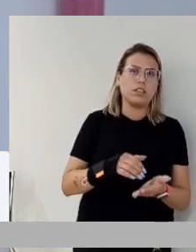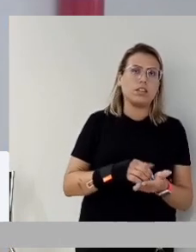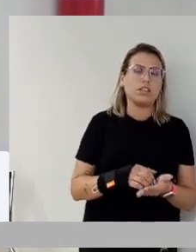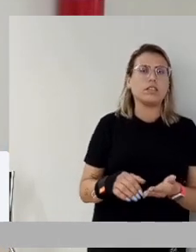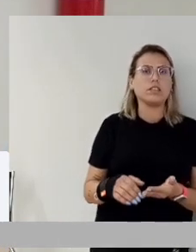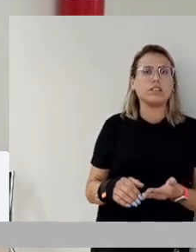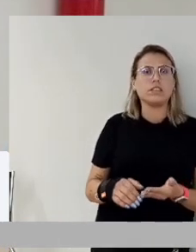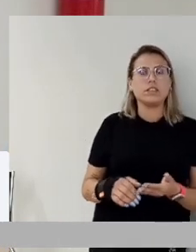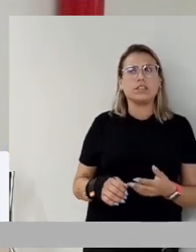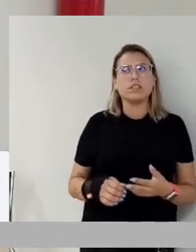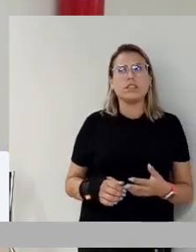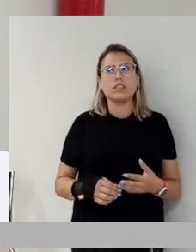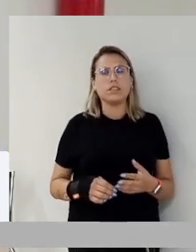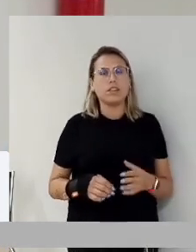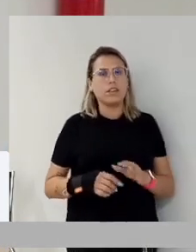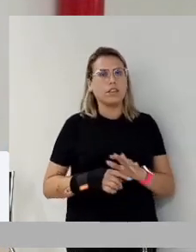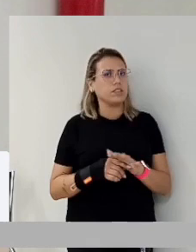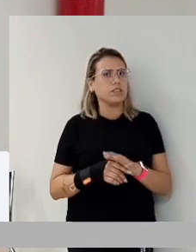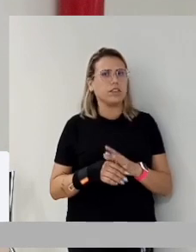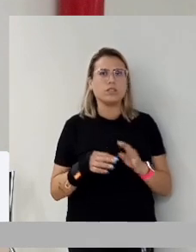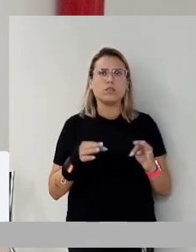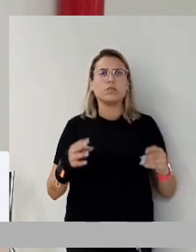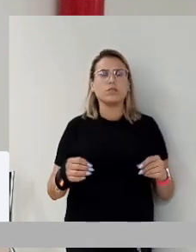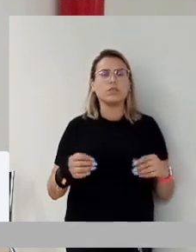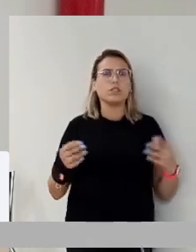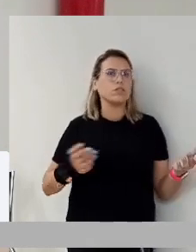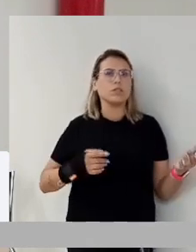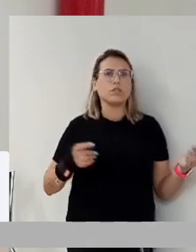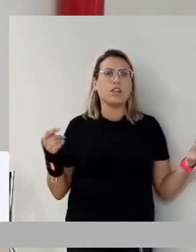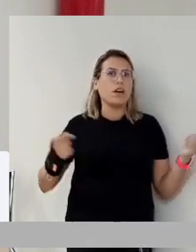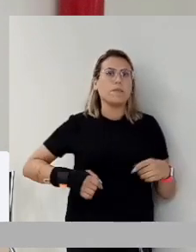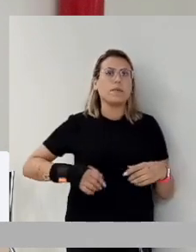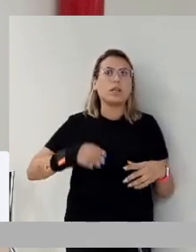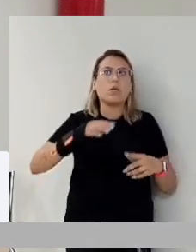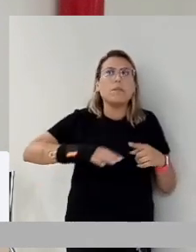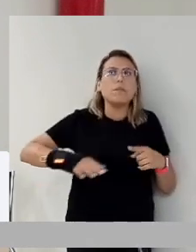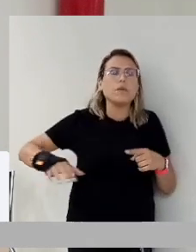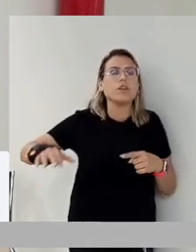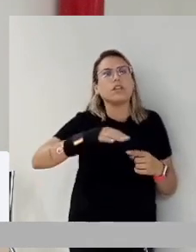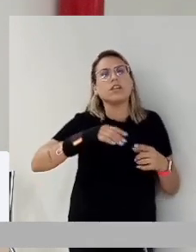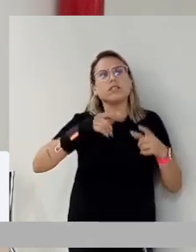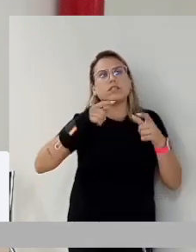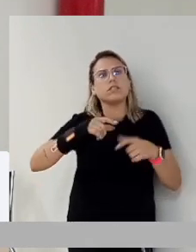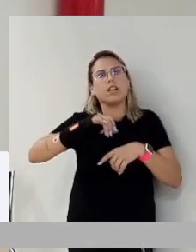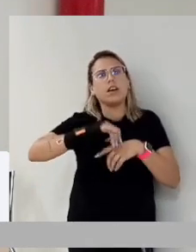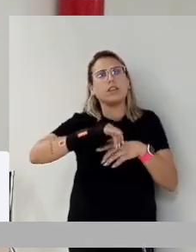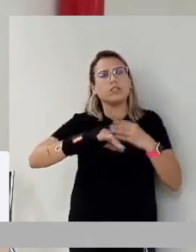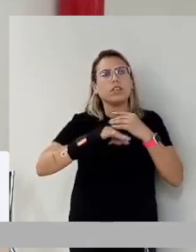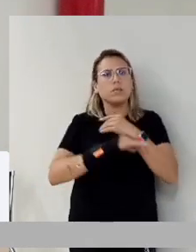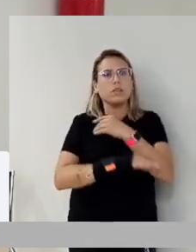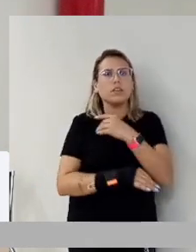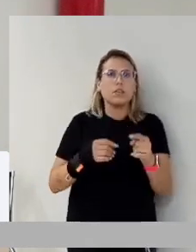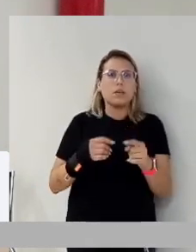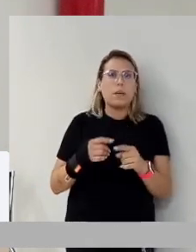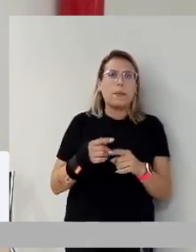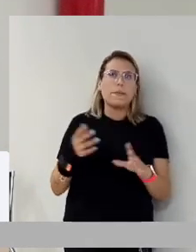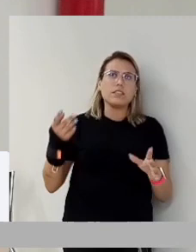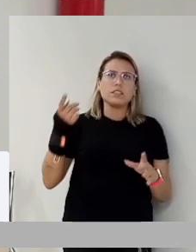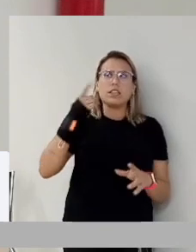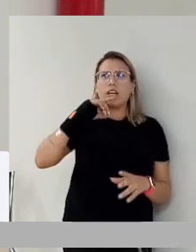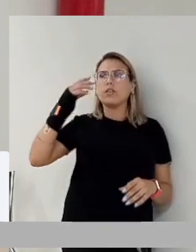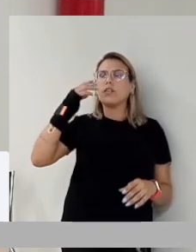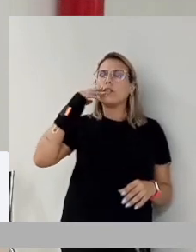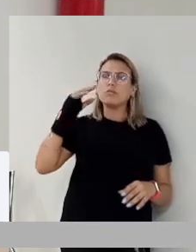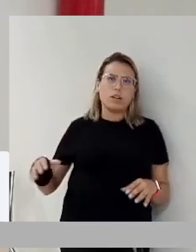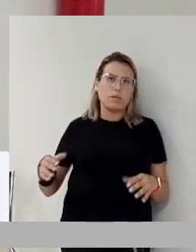é secretária é fiscal é tudo sabe e a gente não tem como cobrir muitas pessoas fazem as denúncias PR a gente mas disse não quem foi não